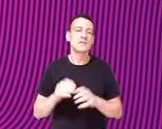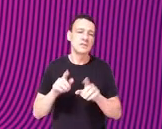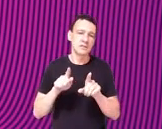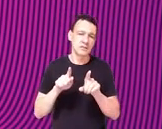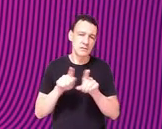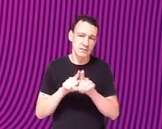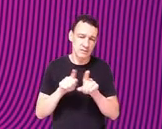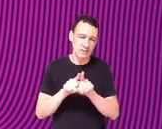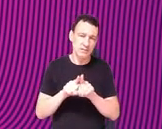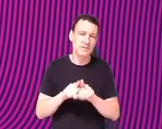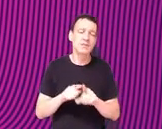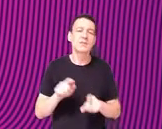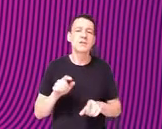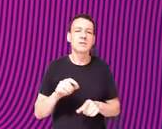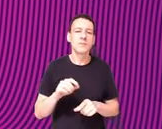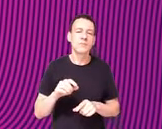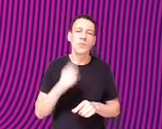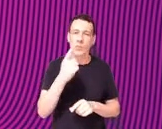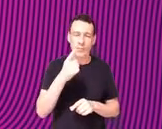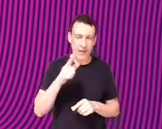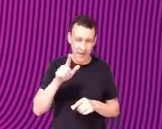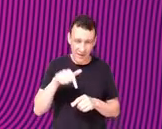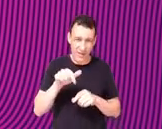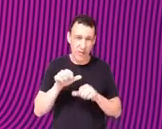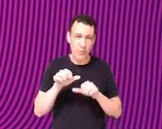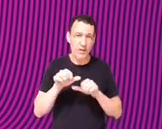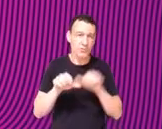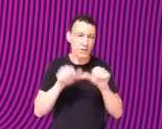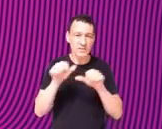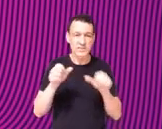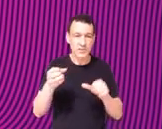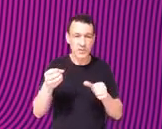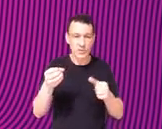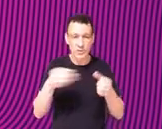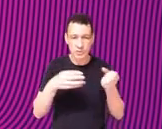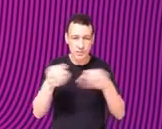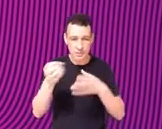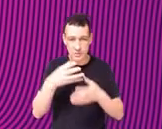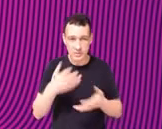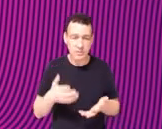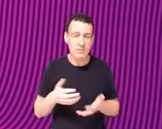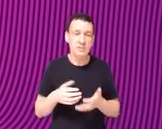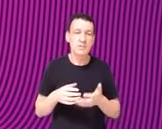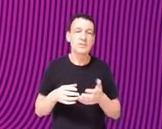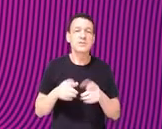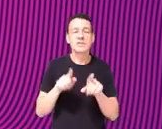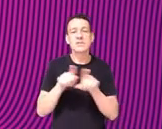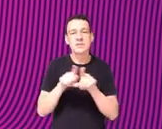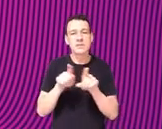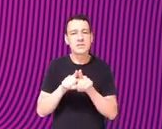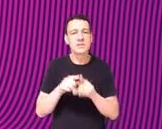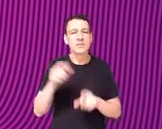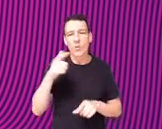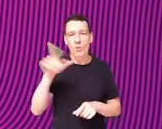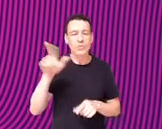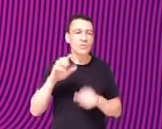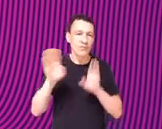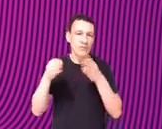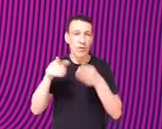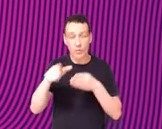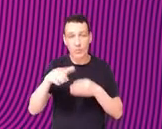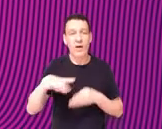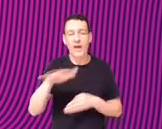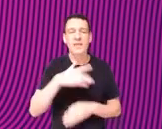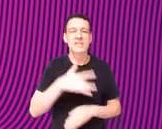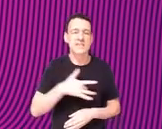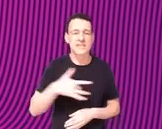roadmaps, um que é uma atualização em colesterol e o outro que é um novo roadmap em saúde digital. E um deles